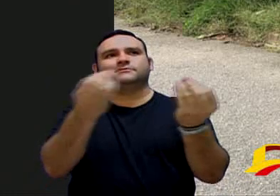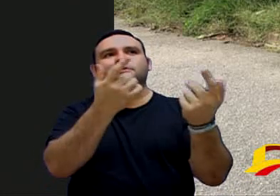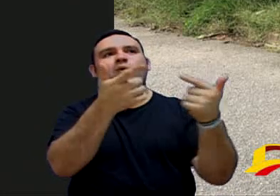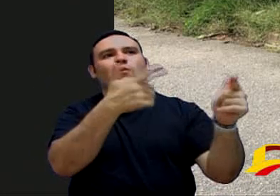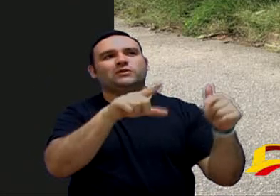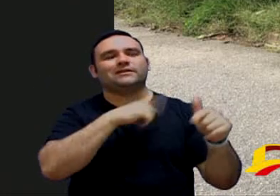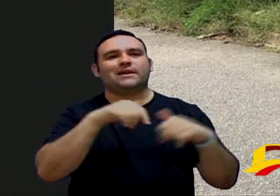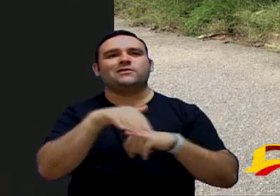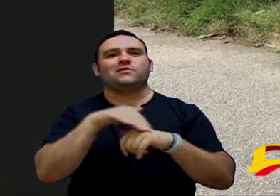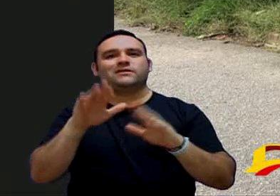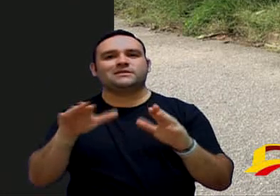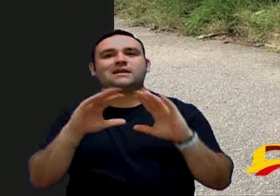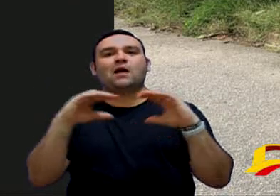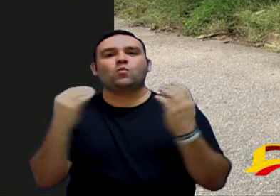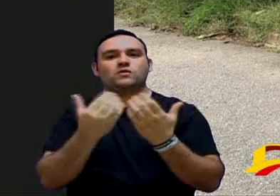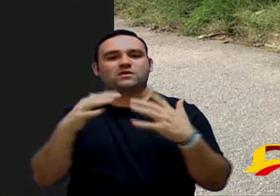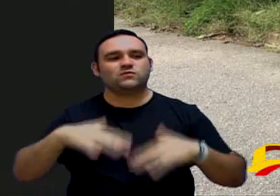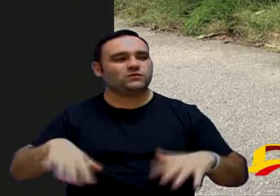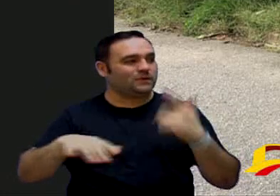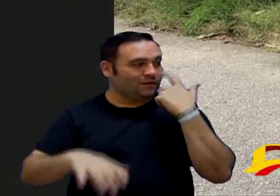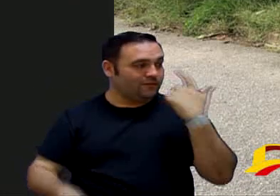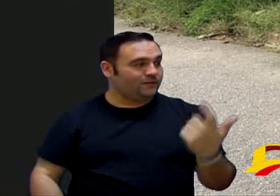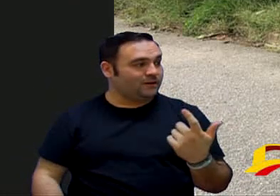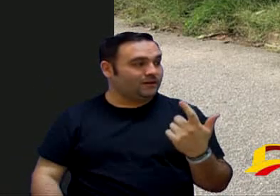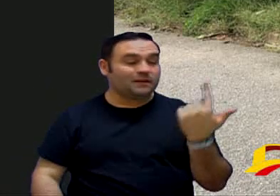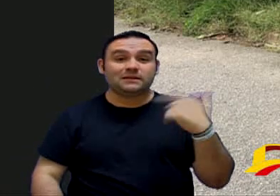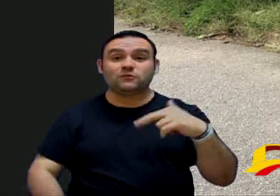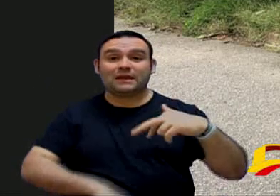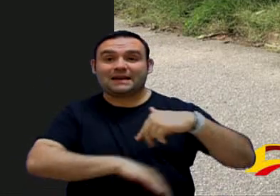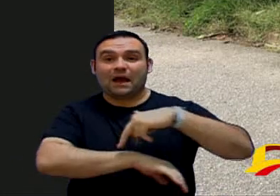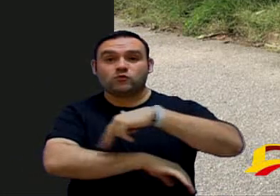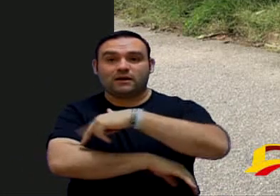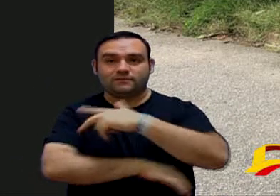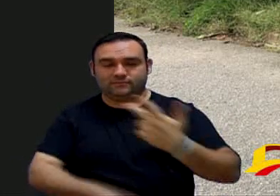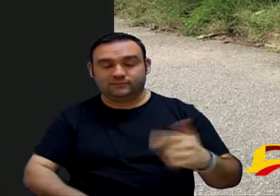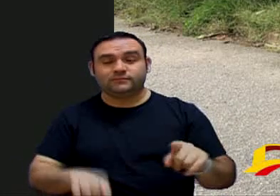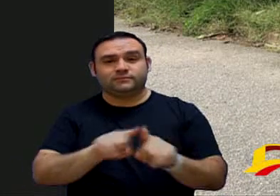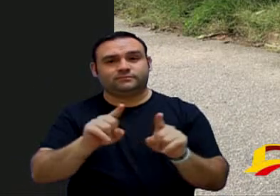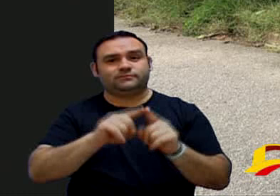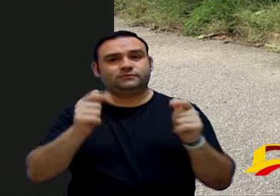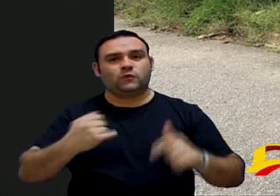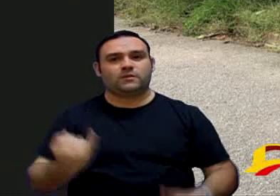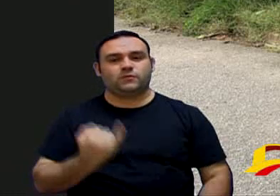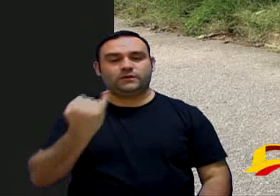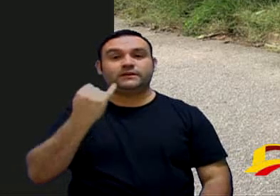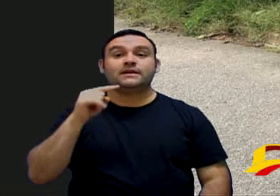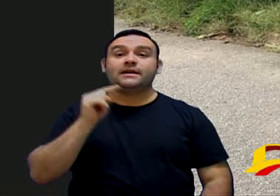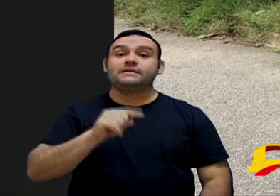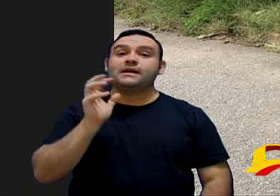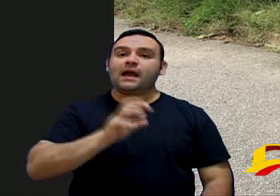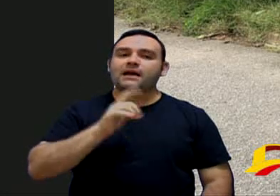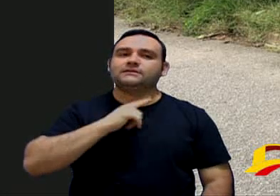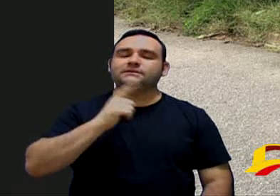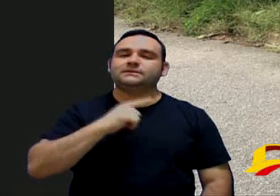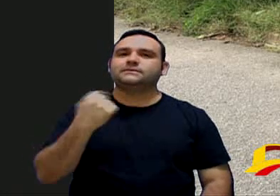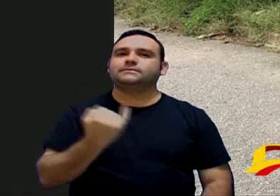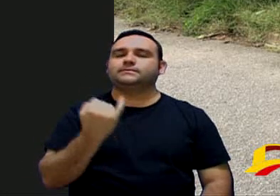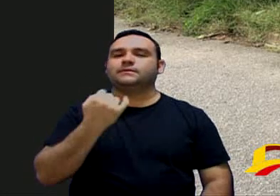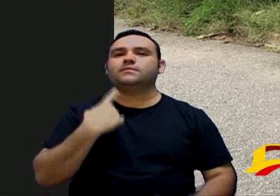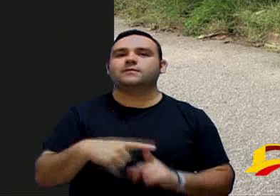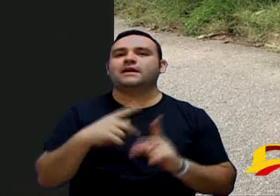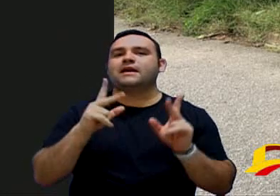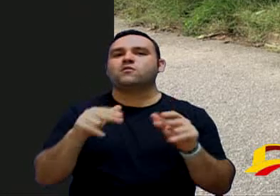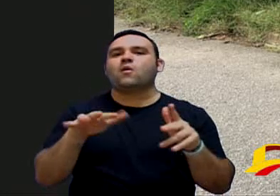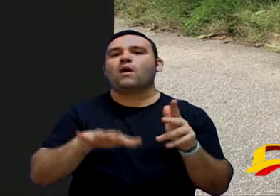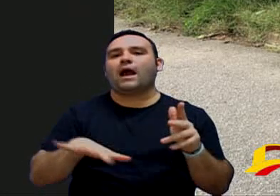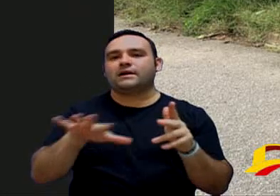a gente tem conversado comunidade Olha só sem calçada e é um espaço importante esse é um ponto que a gente traz assim como